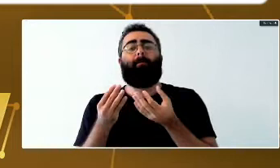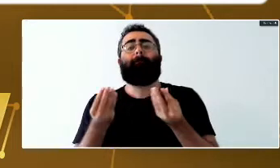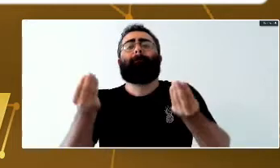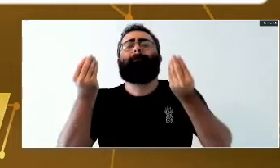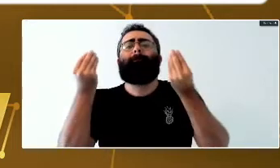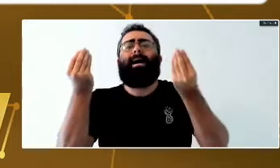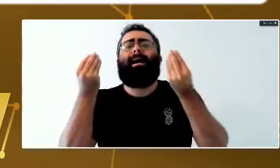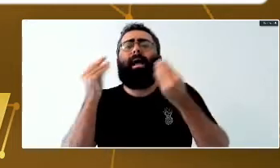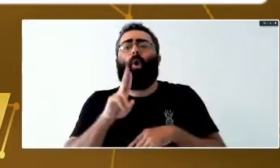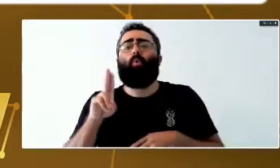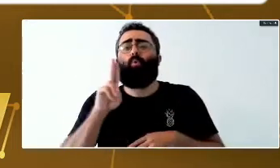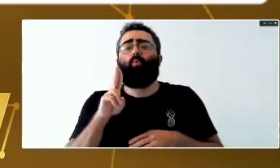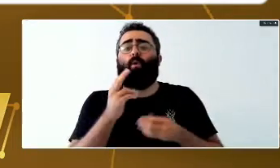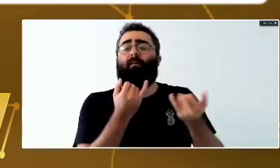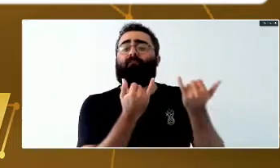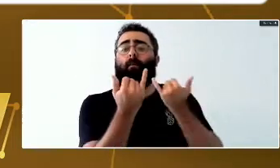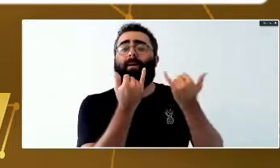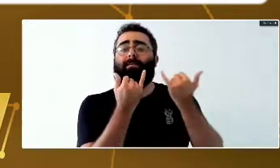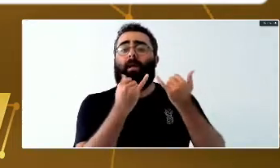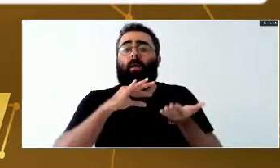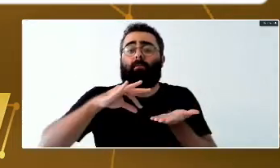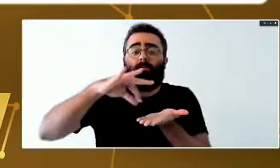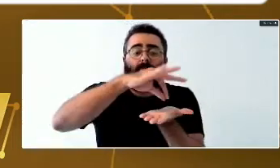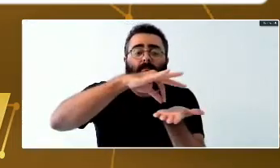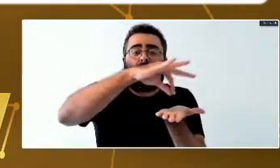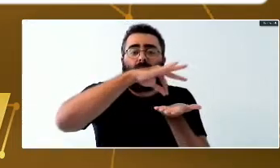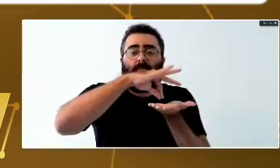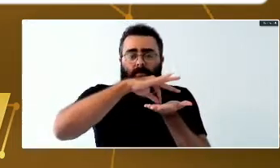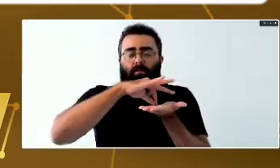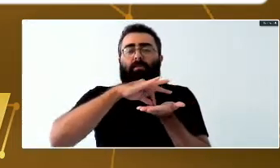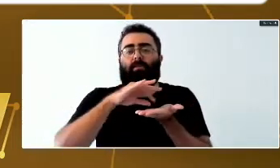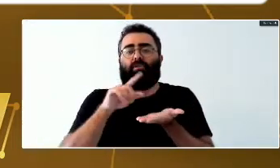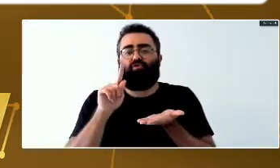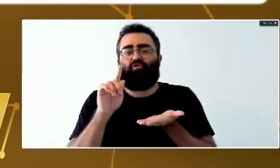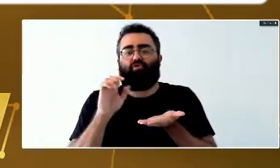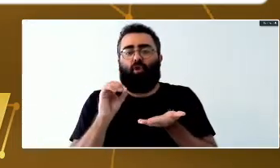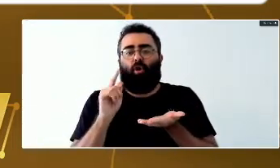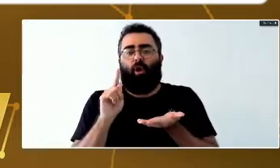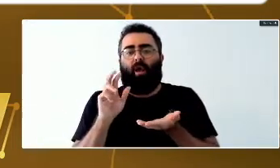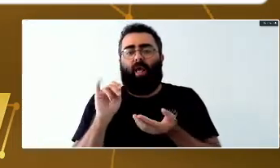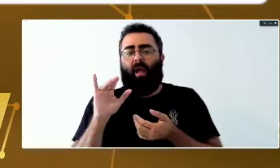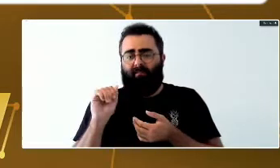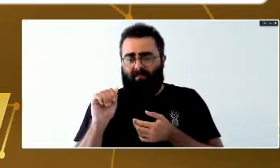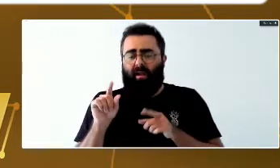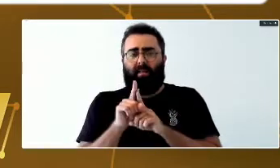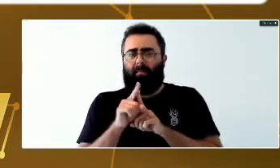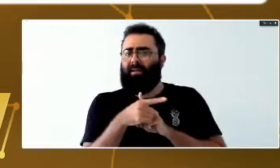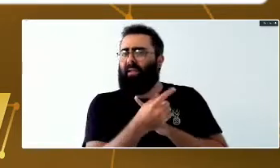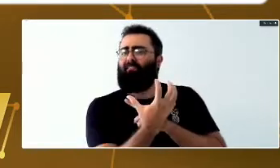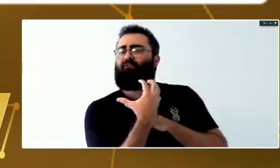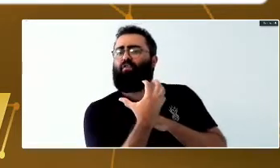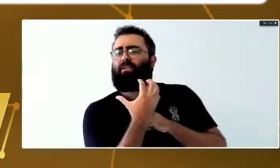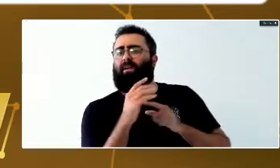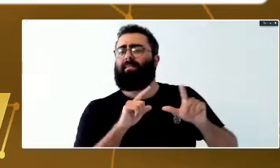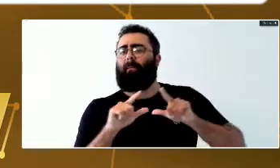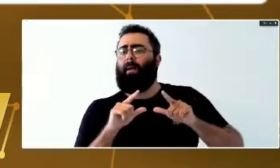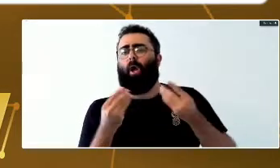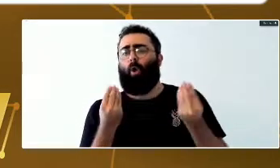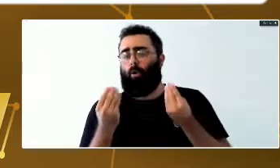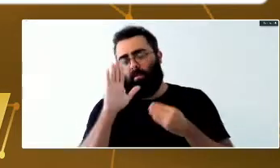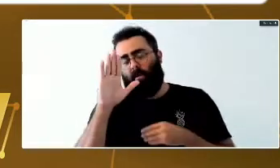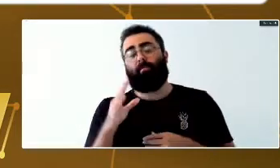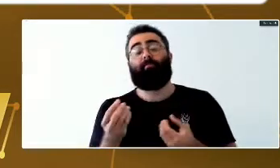e o potencial que tem esse tipo de informação nos nossos negócios. Então, a informação geográfica, ela